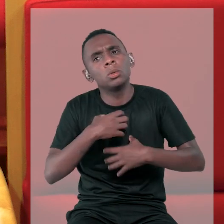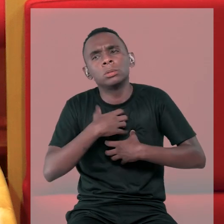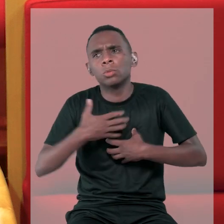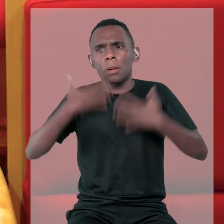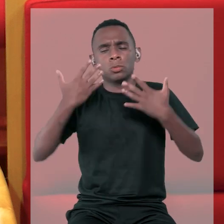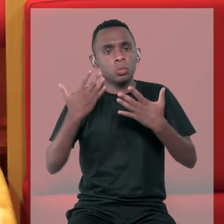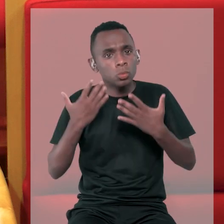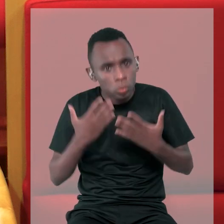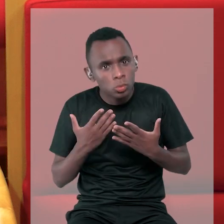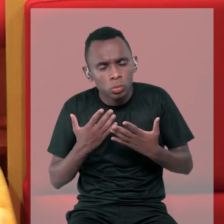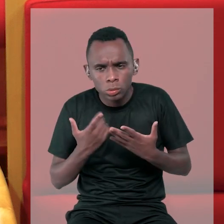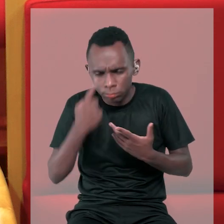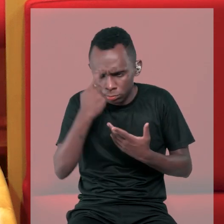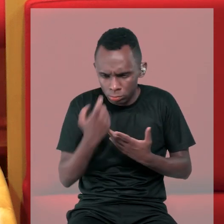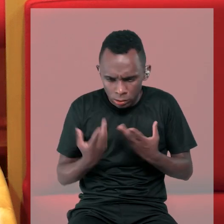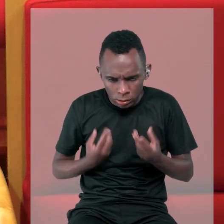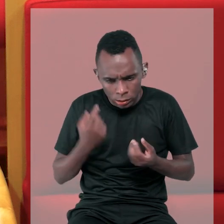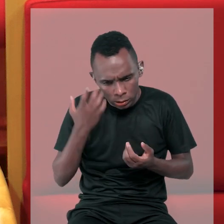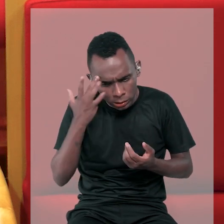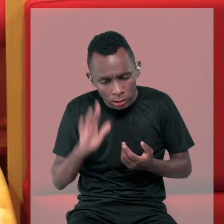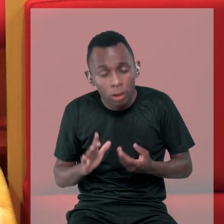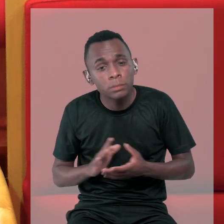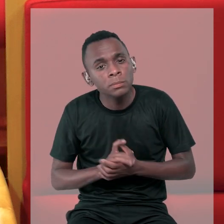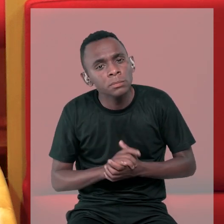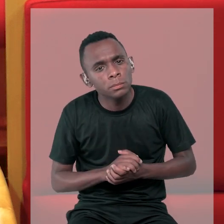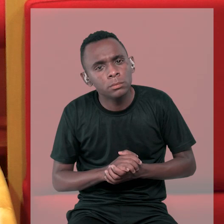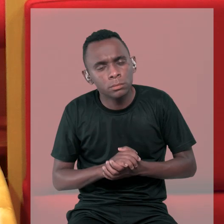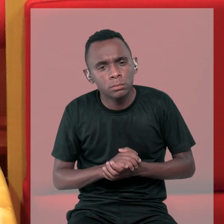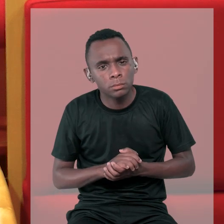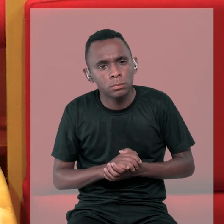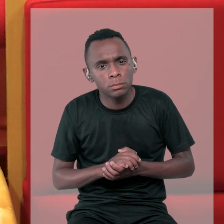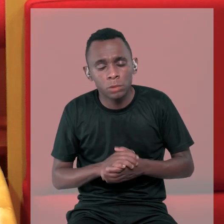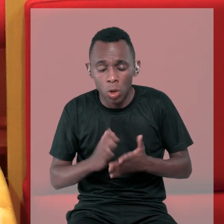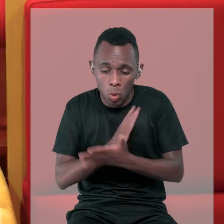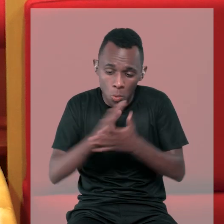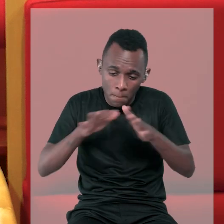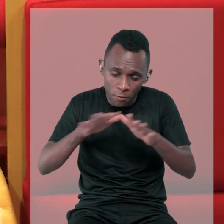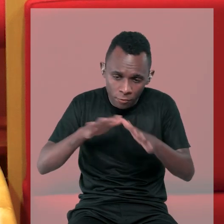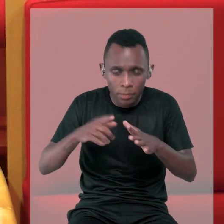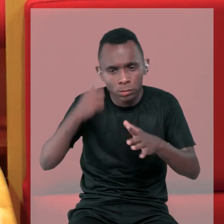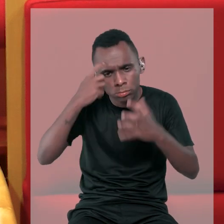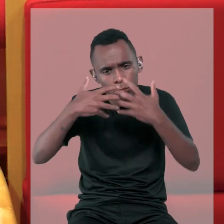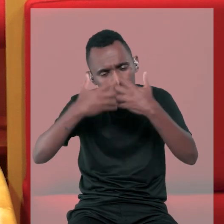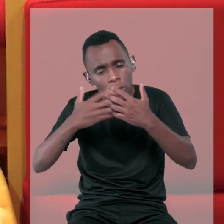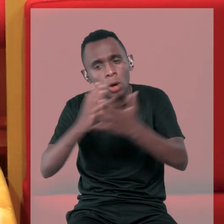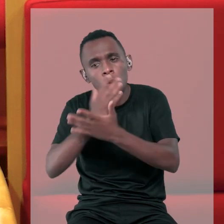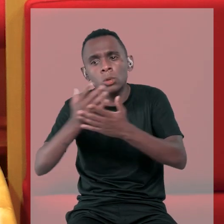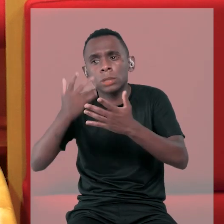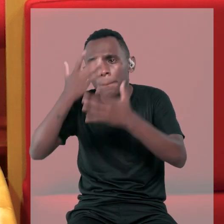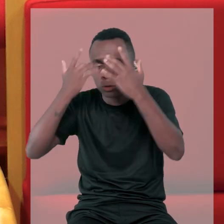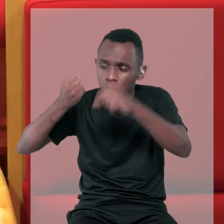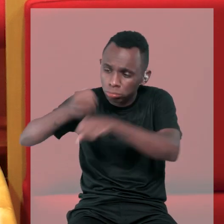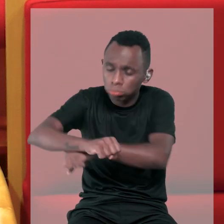estranheza em certos movimentos, pensamentos decoloniais, pensamentos pretensiosamente de